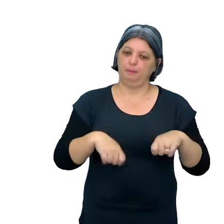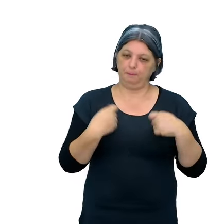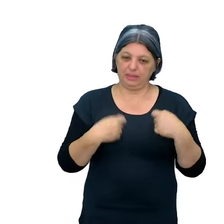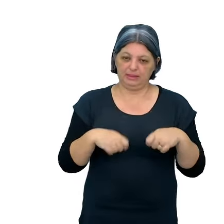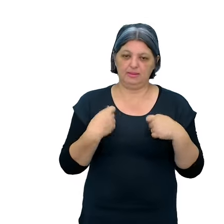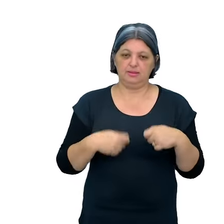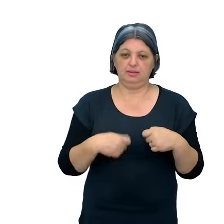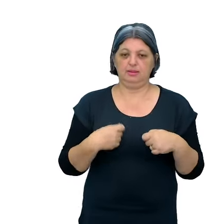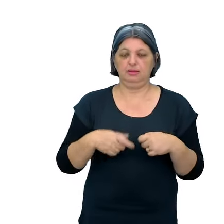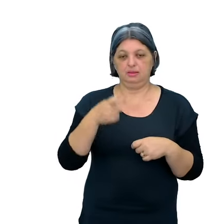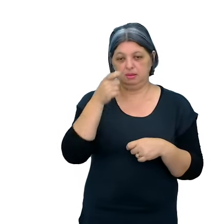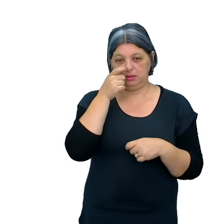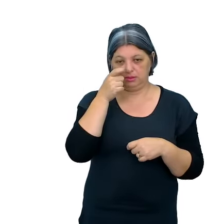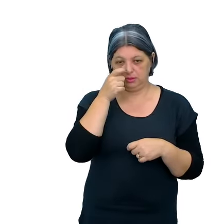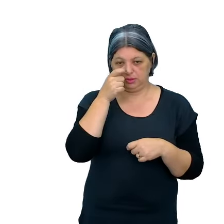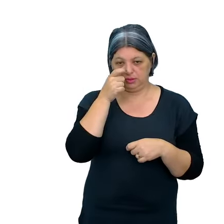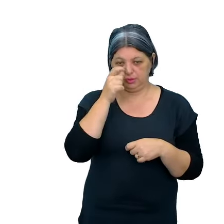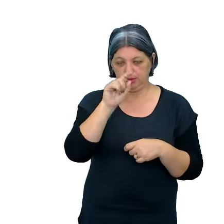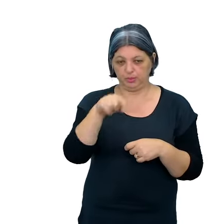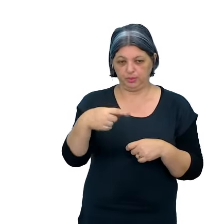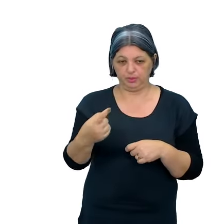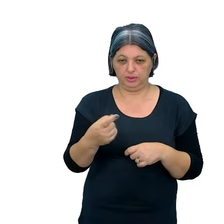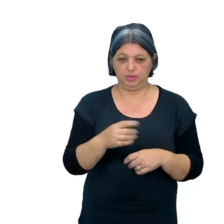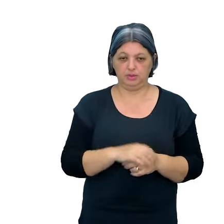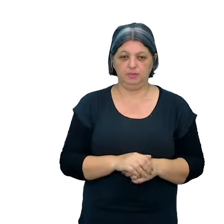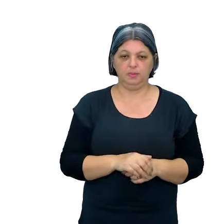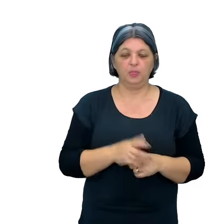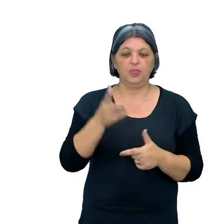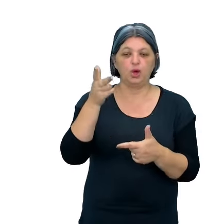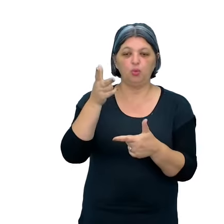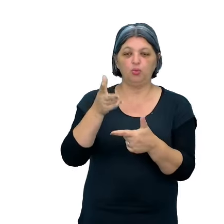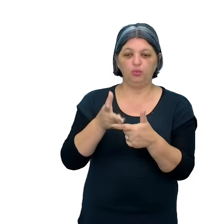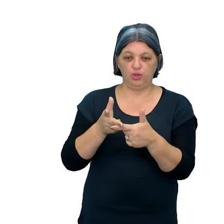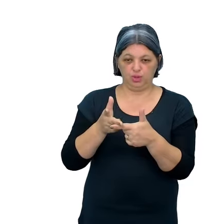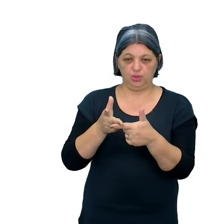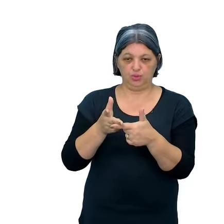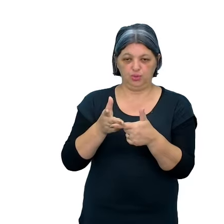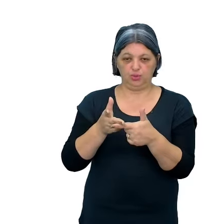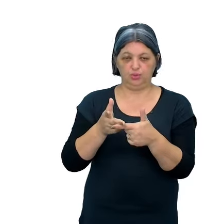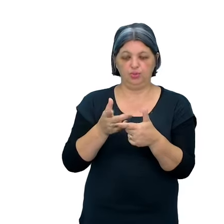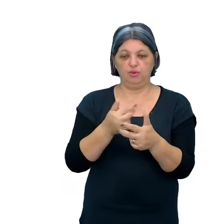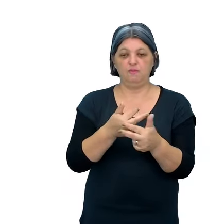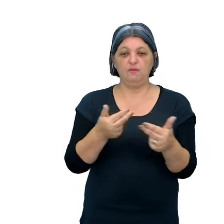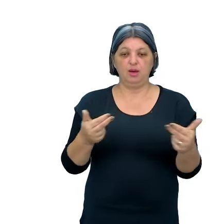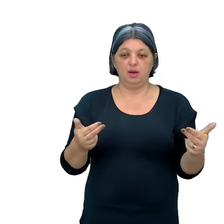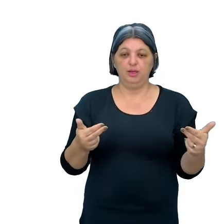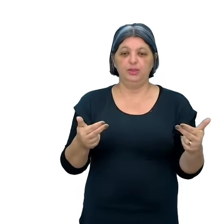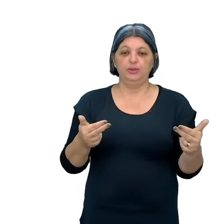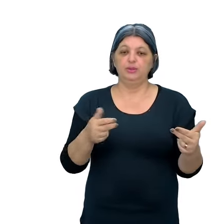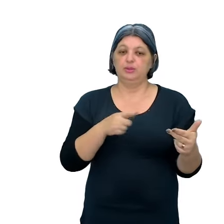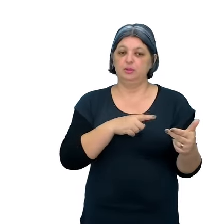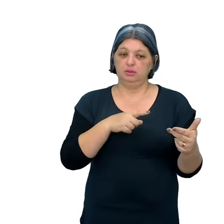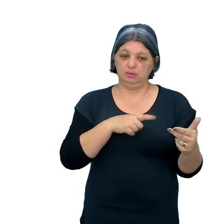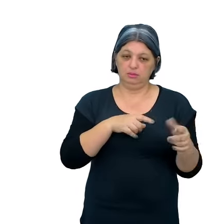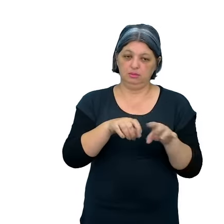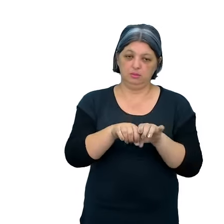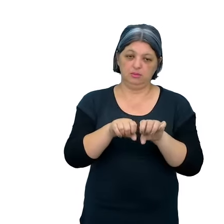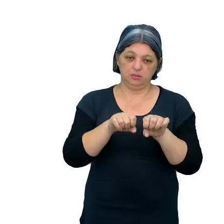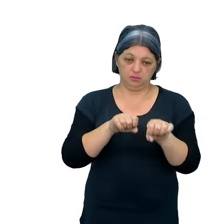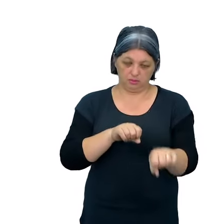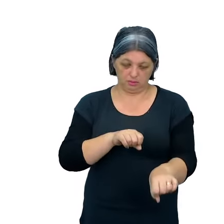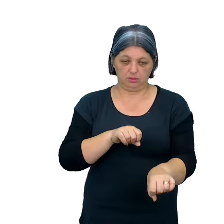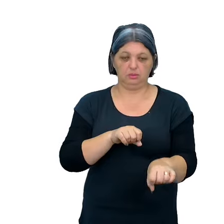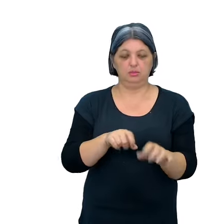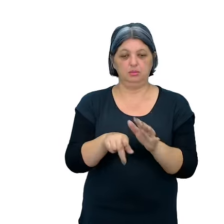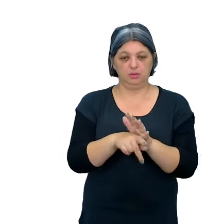assistam posteriormente o vídeo, né, ou os vídeos que são das formações ano-séries,